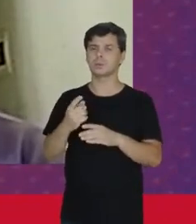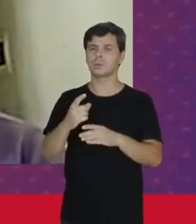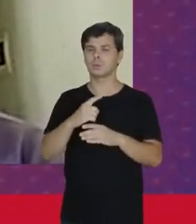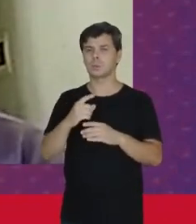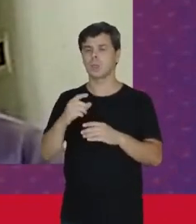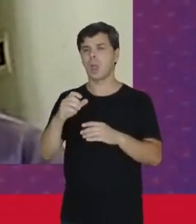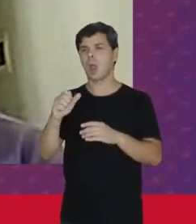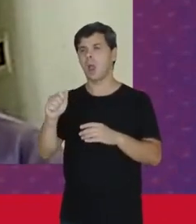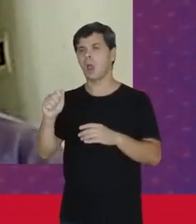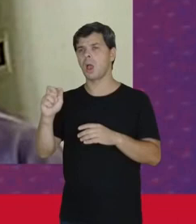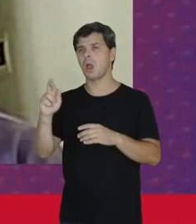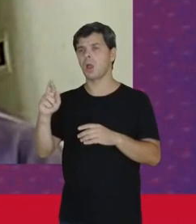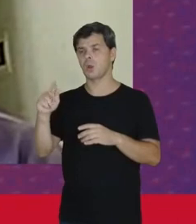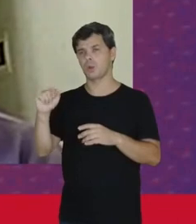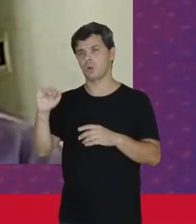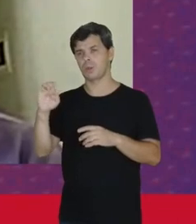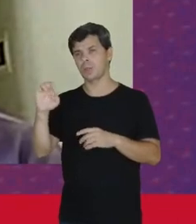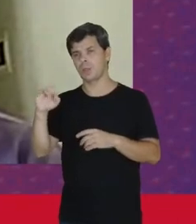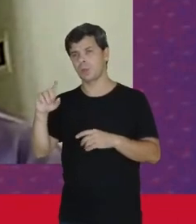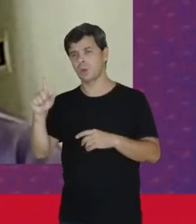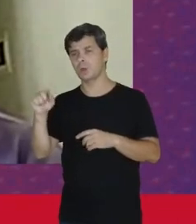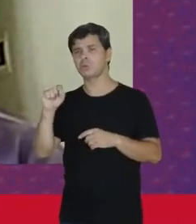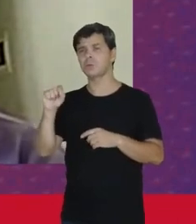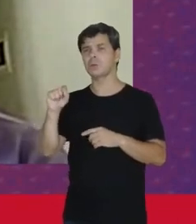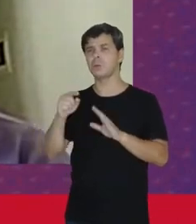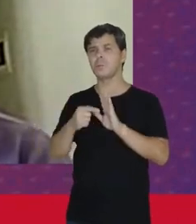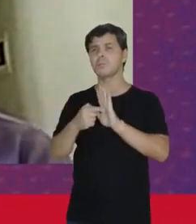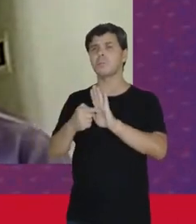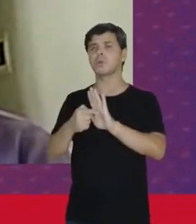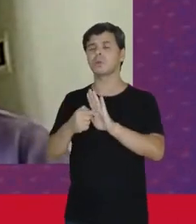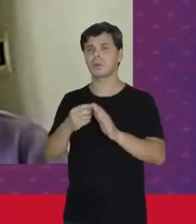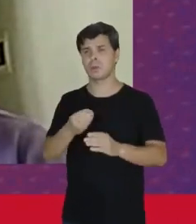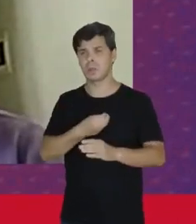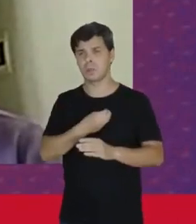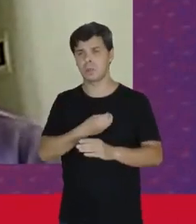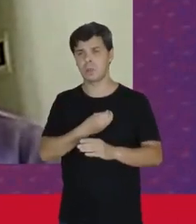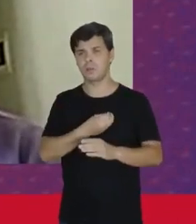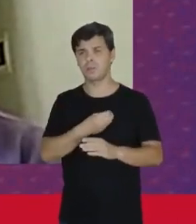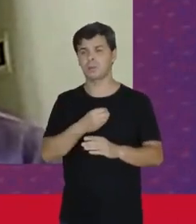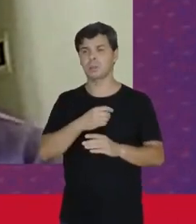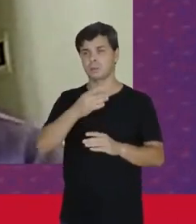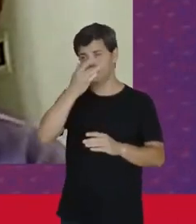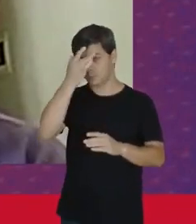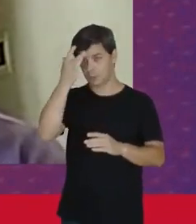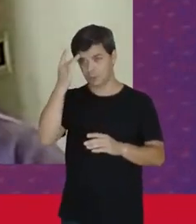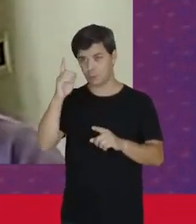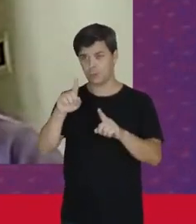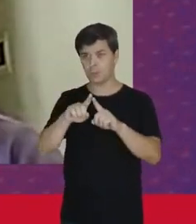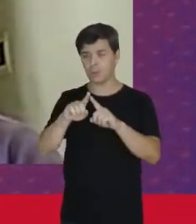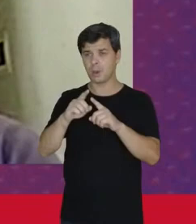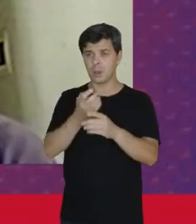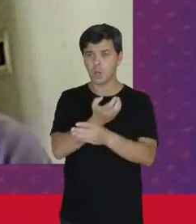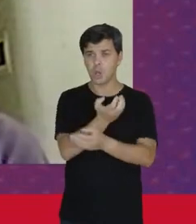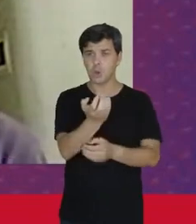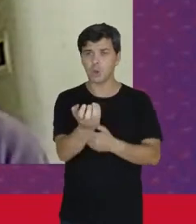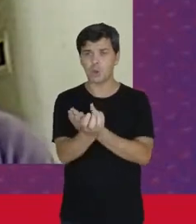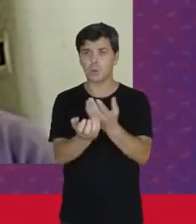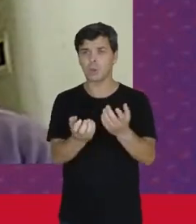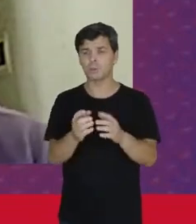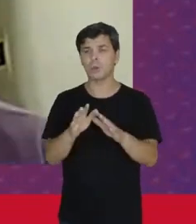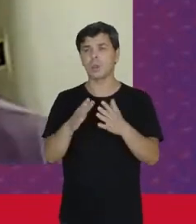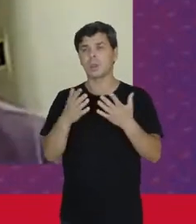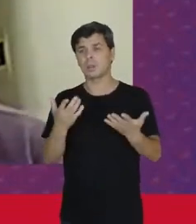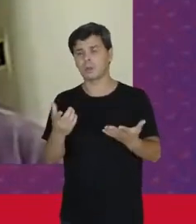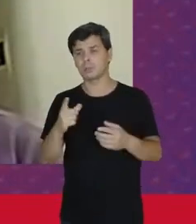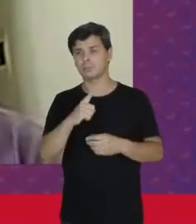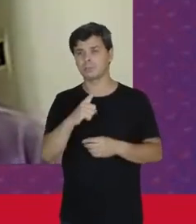do agronegócio, né, e o que tudo isso impacta, né, na vida das pessoas e no meio ambiente, né. Então, a